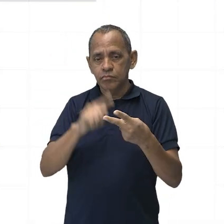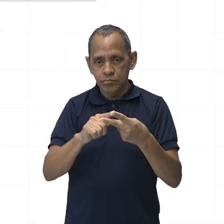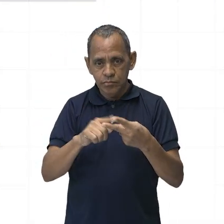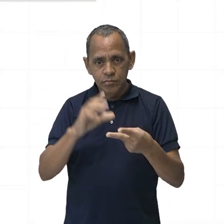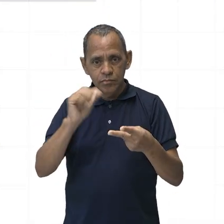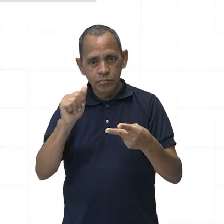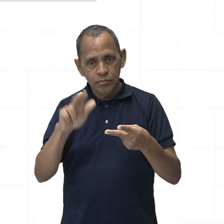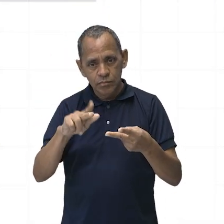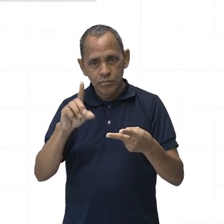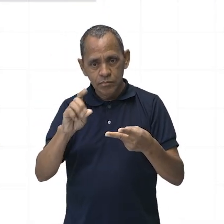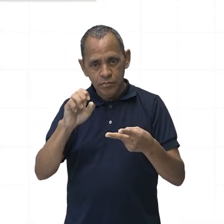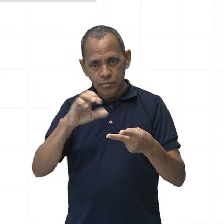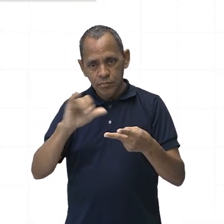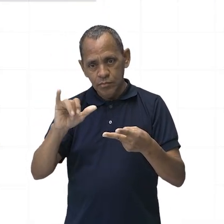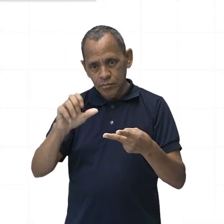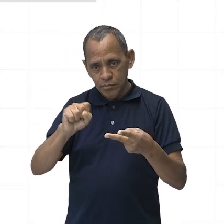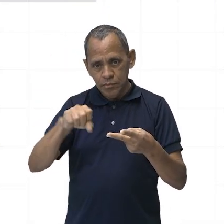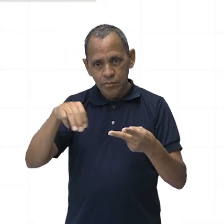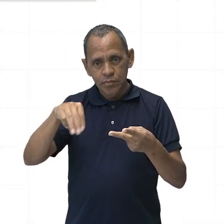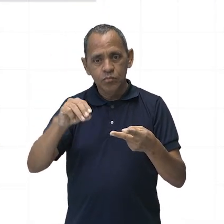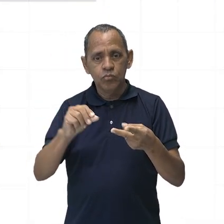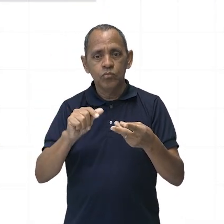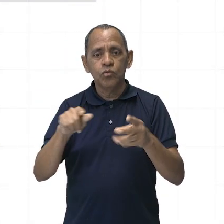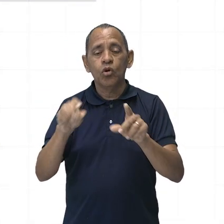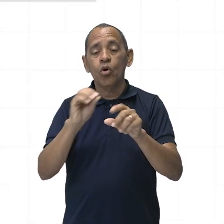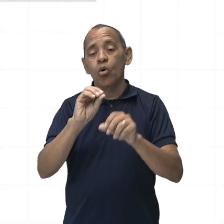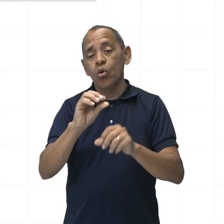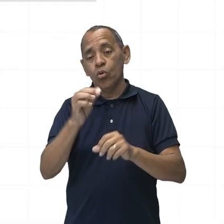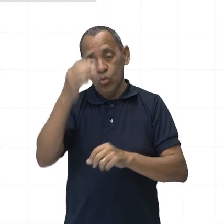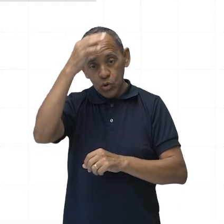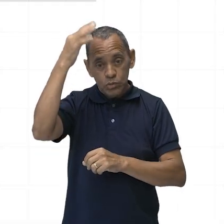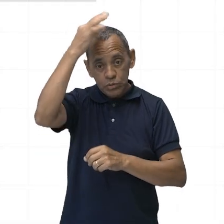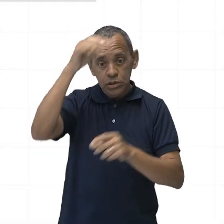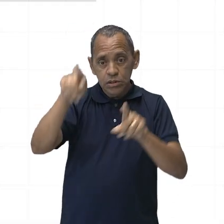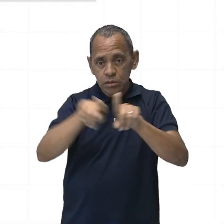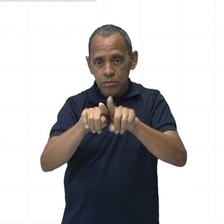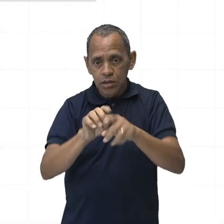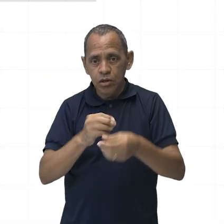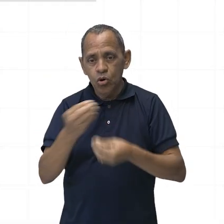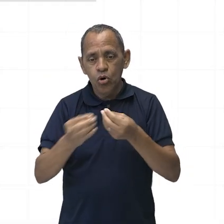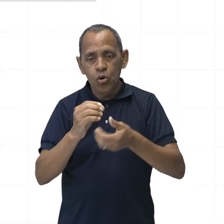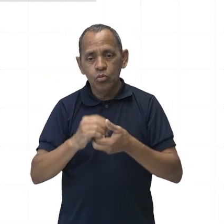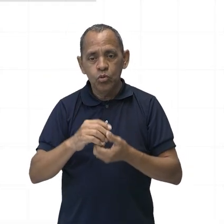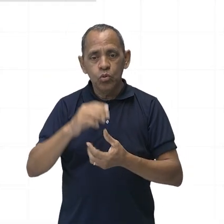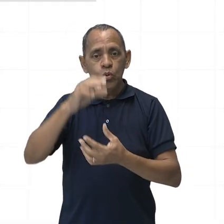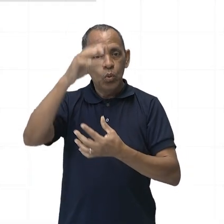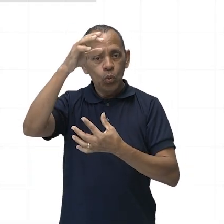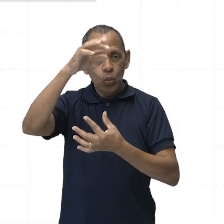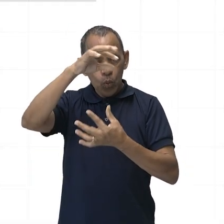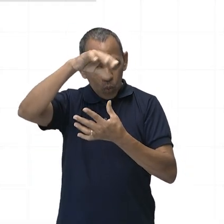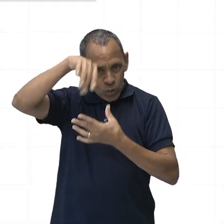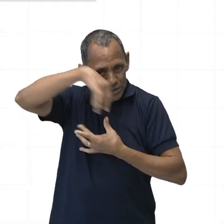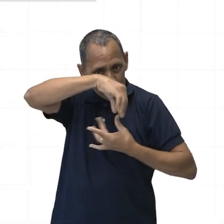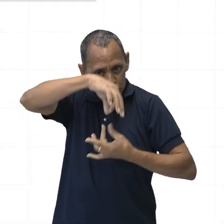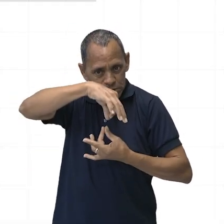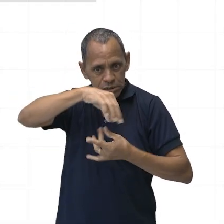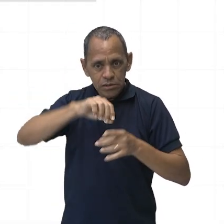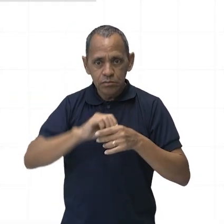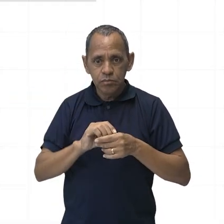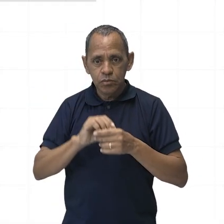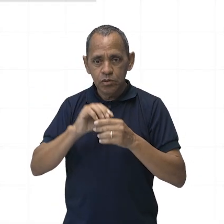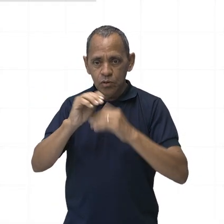doutrina espírita. Como é que ela valoriza a vida? Para que o espírito evolua e alcance os planos